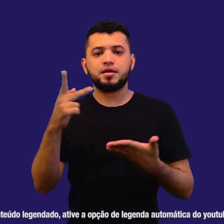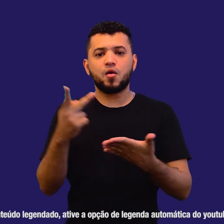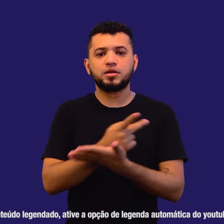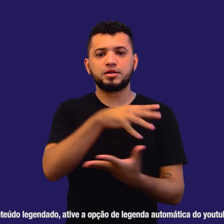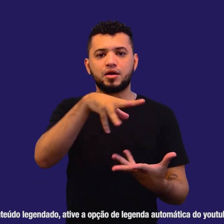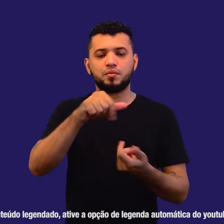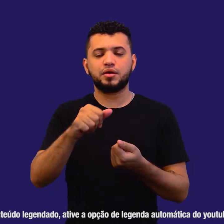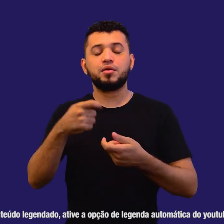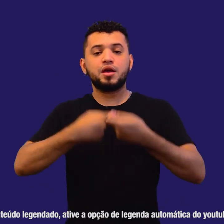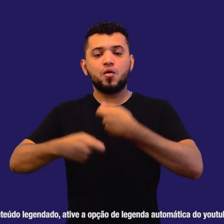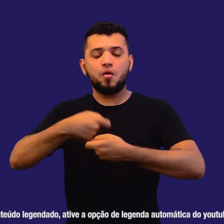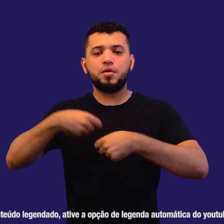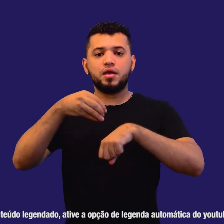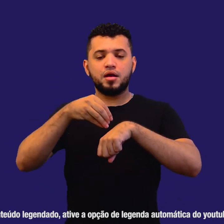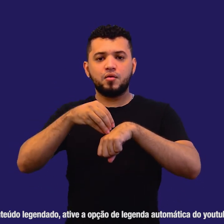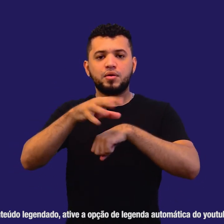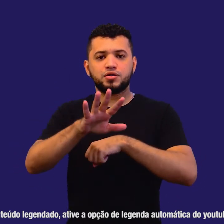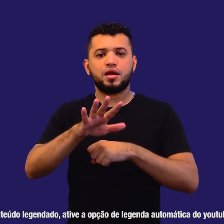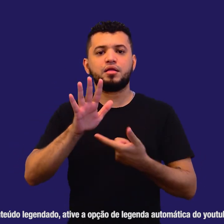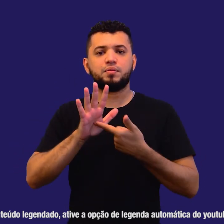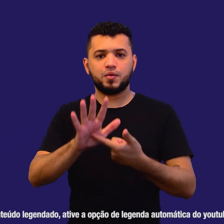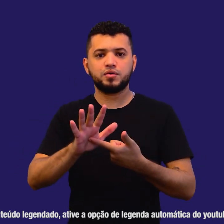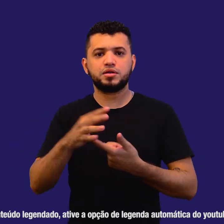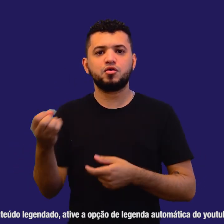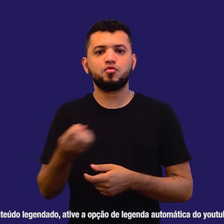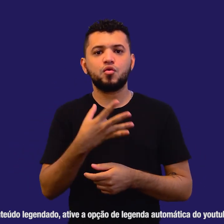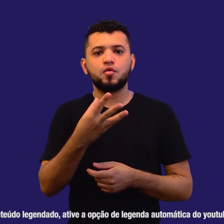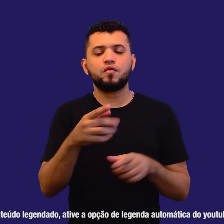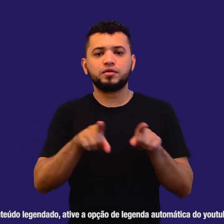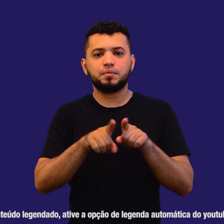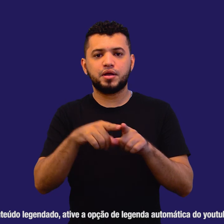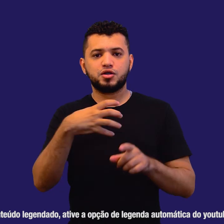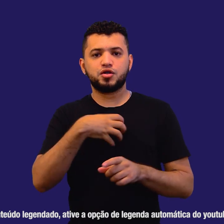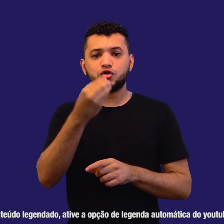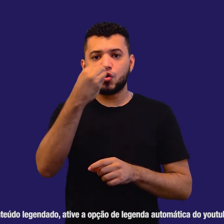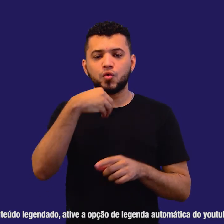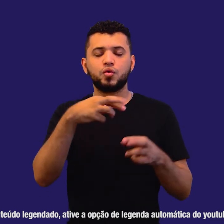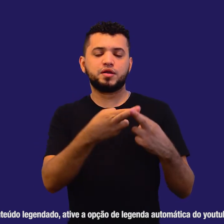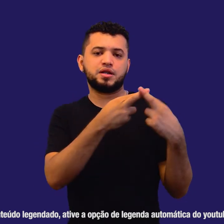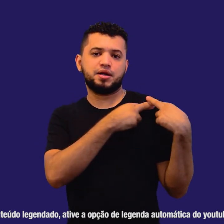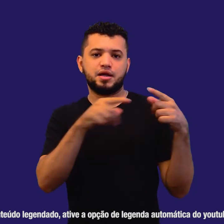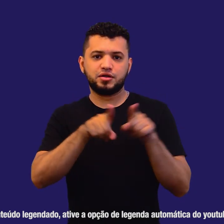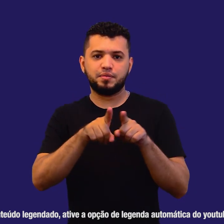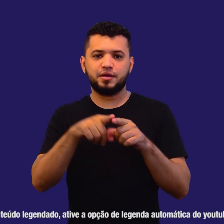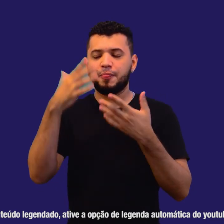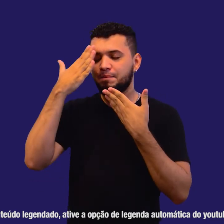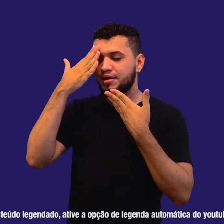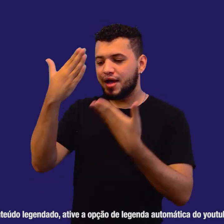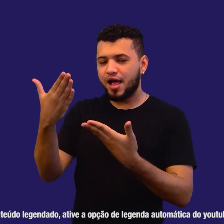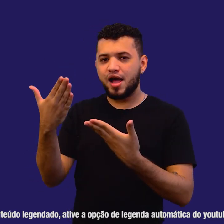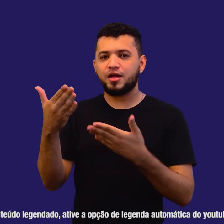colaborativa aí, ela surge com esse contexto de lucro, mas de responsabilidade também. Maravilha, Priscila. Muito obrigada